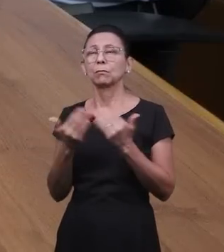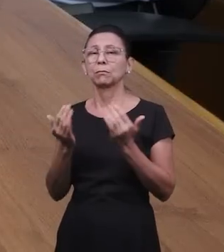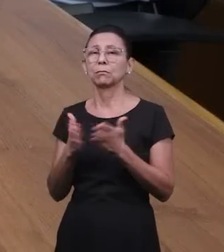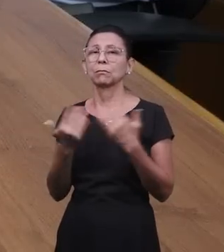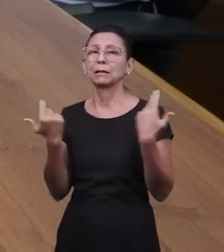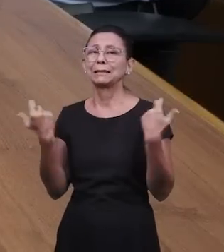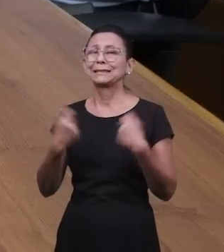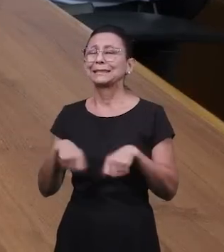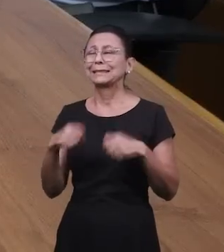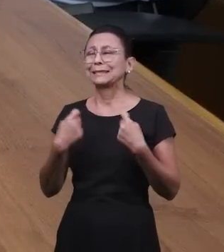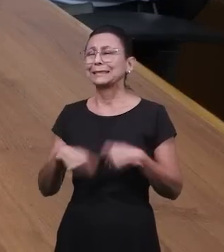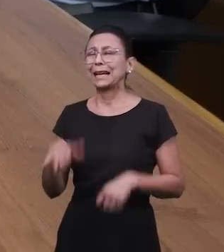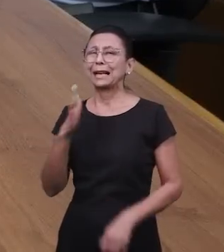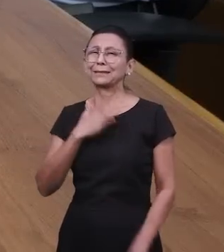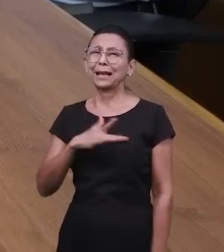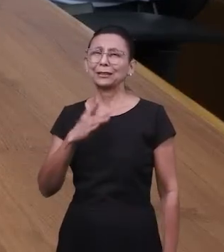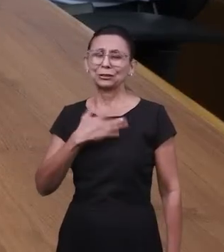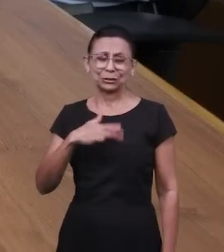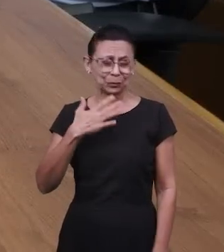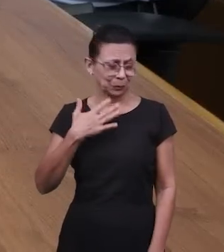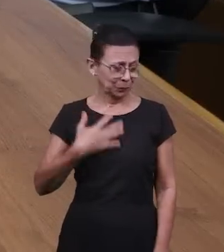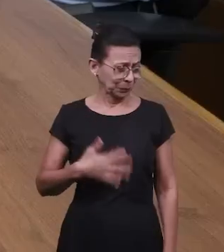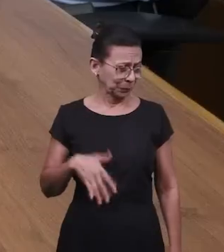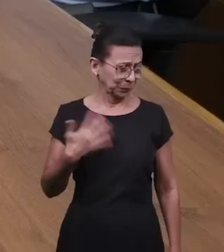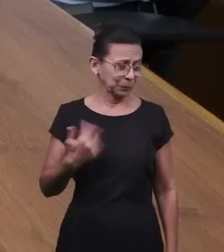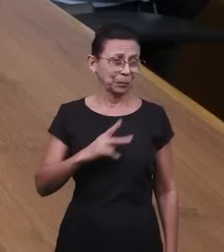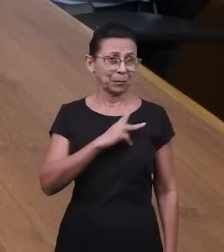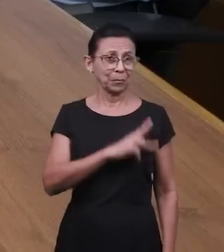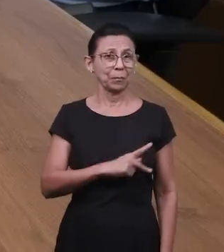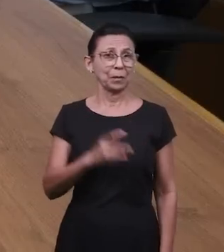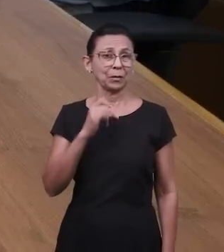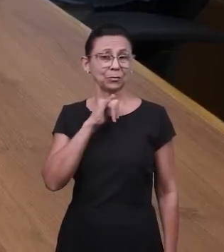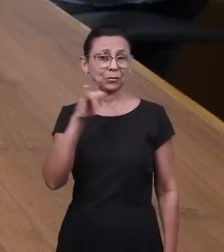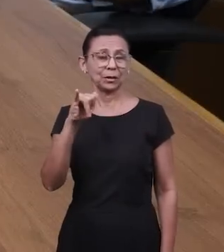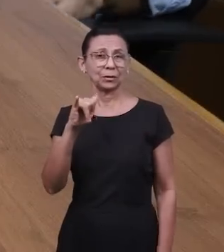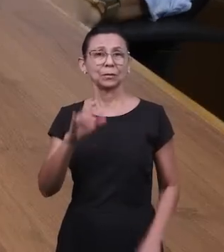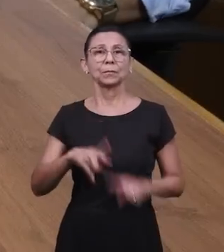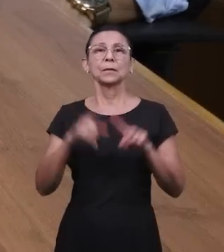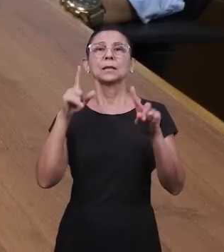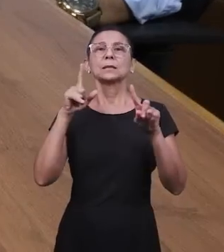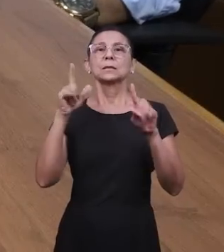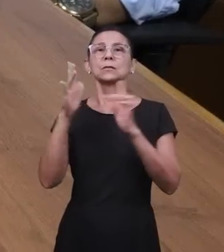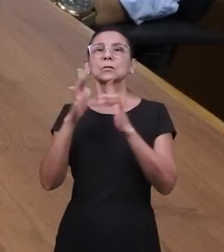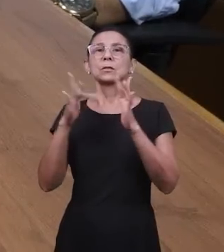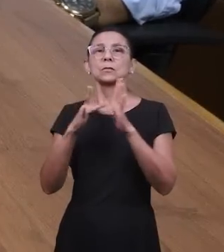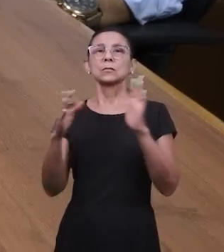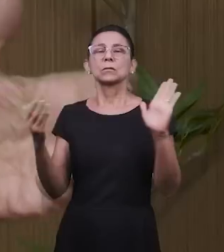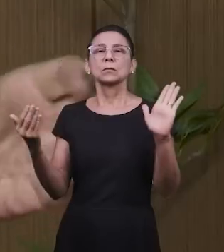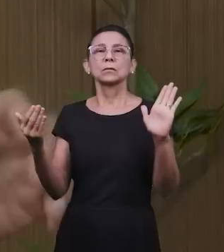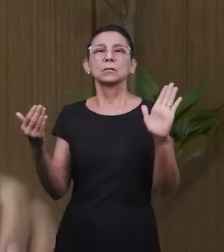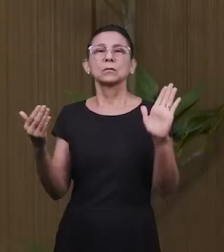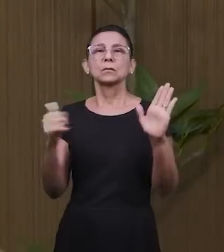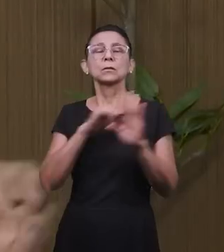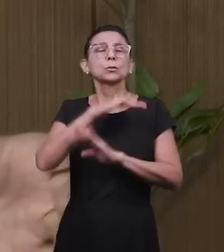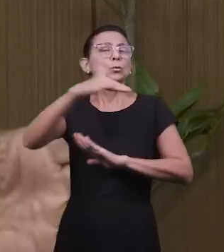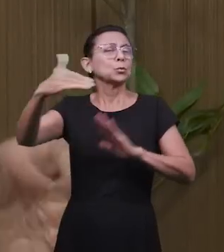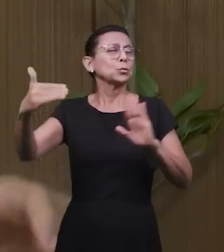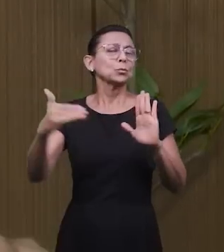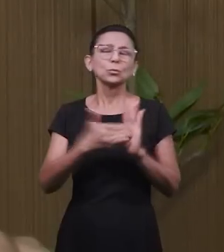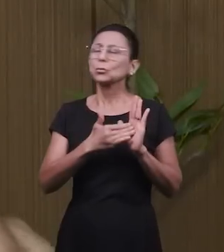e necessitado, ou miserável homem que eu sou, como disse Paulo, mas Jesus é tudo, você vai viver